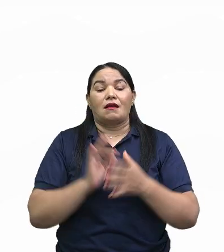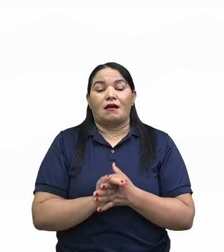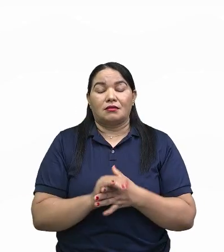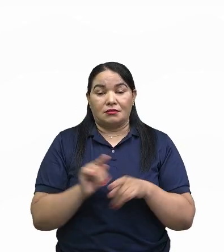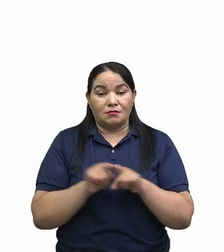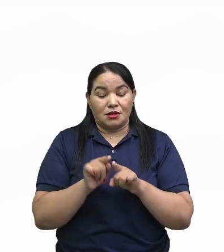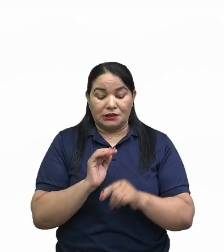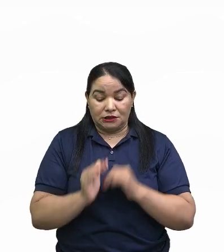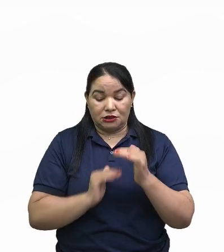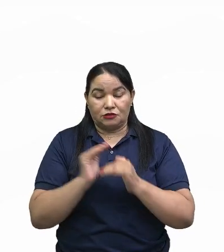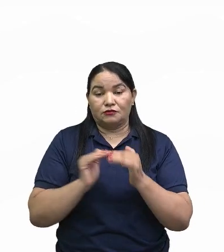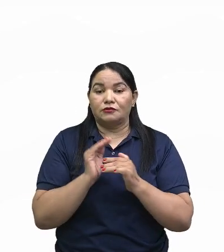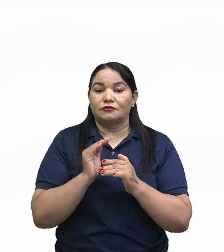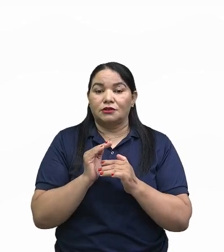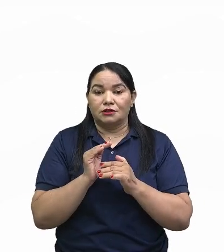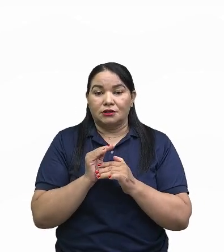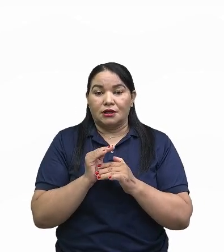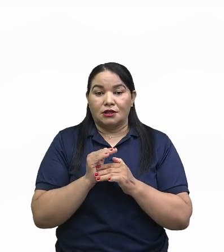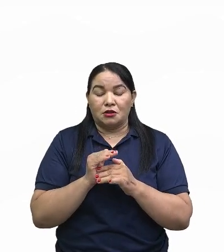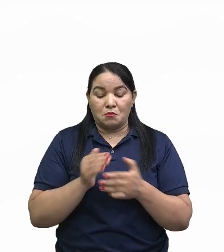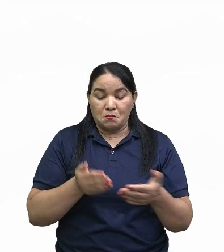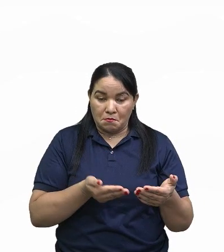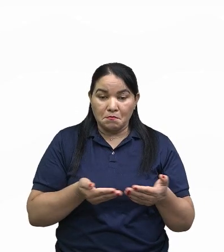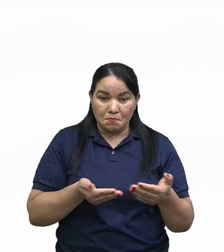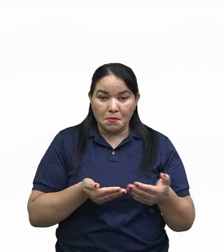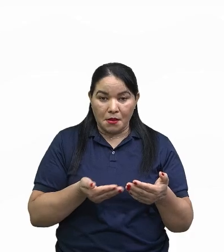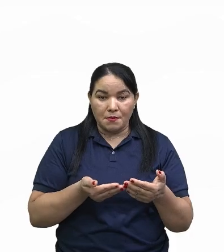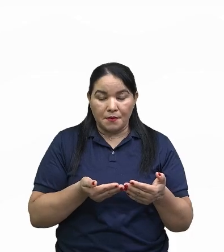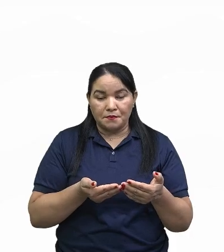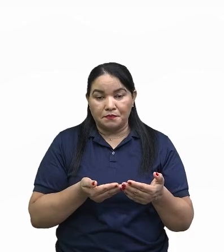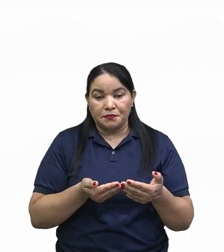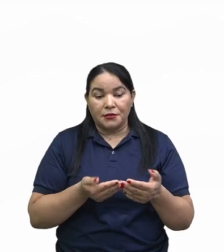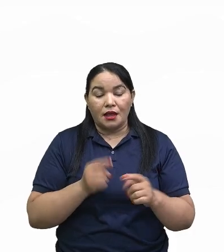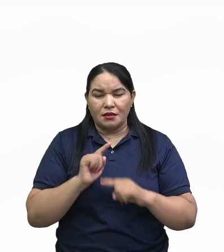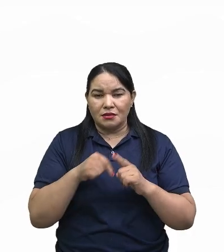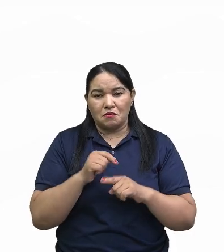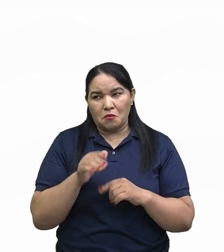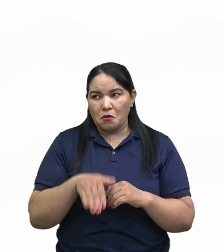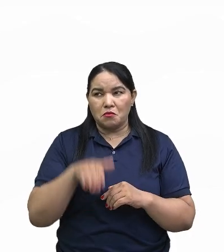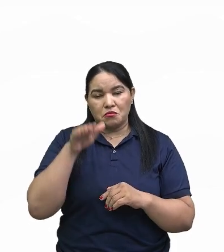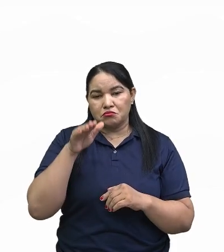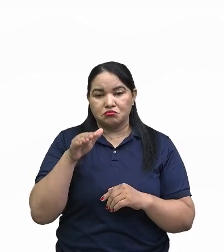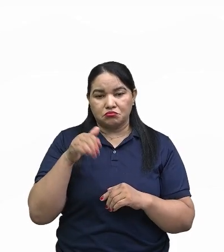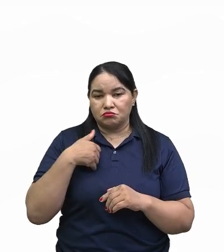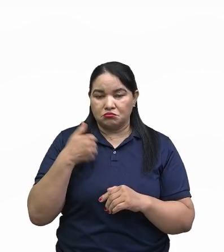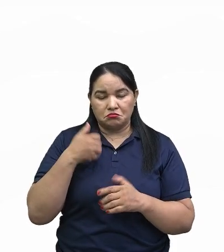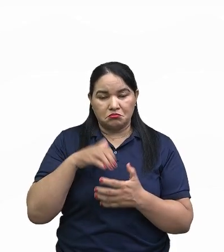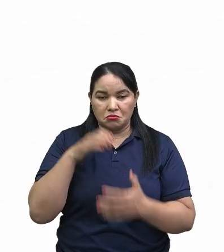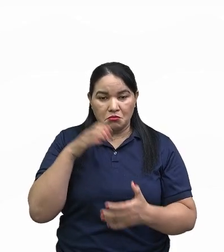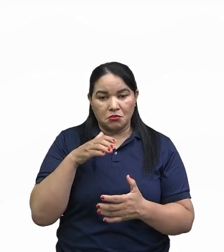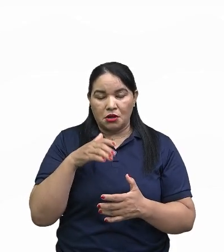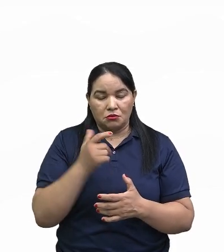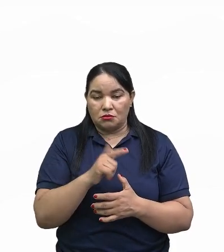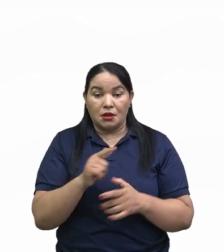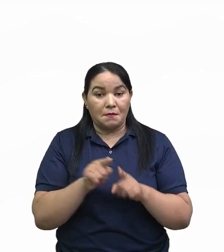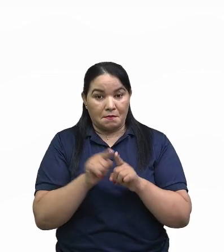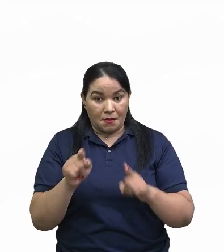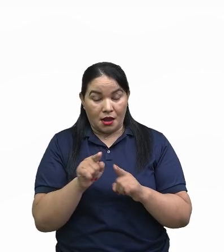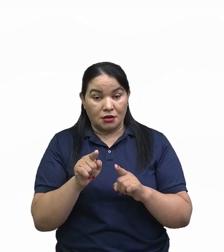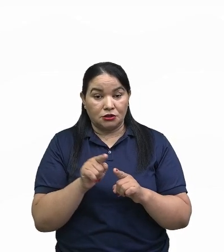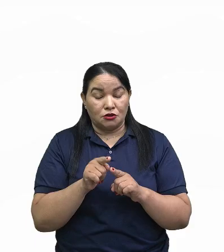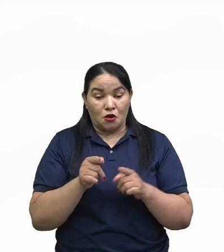ela é mais desenvolvida nessa fase de recém-nascido, né? Depois da fase adulta, nem tanto, mas nessa fase aí do recém-nascido, ela é